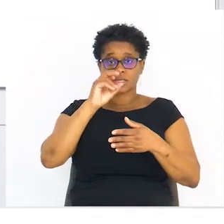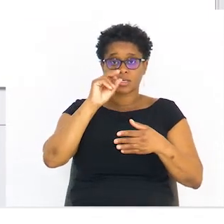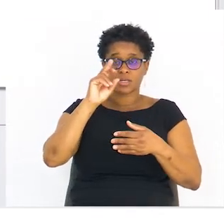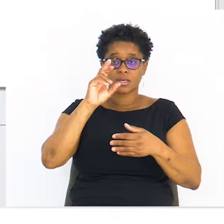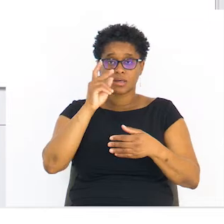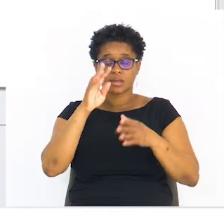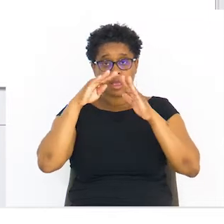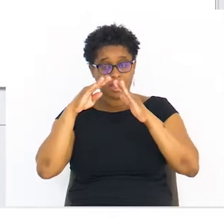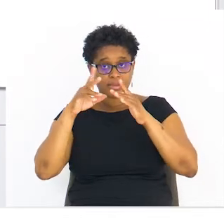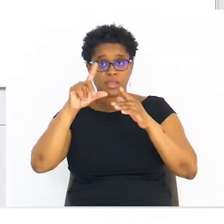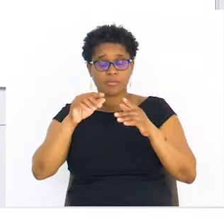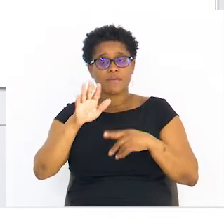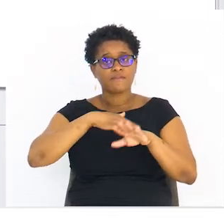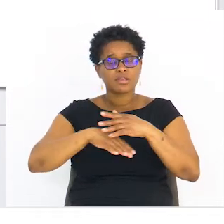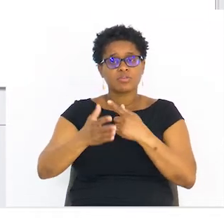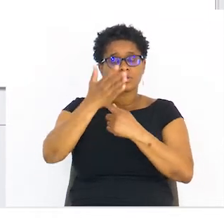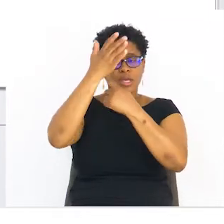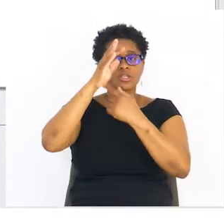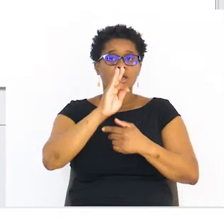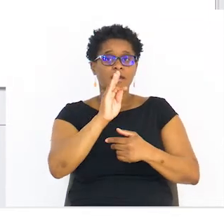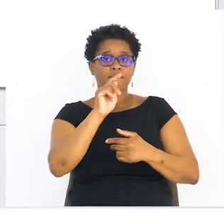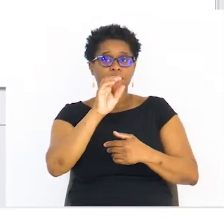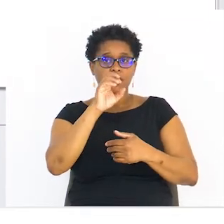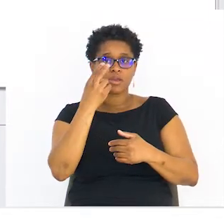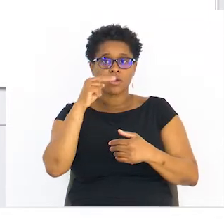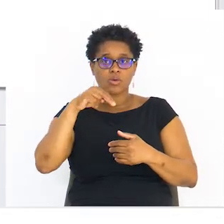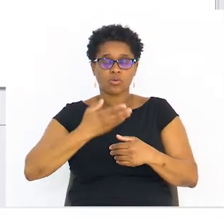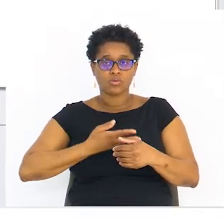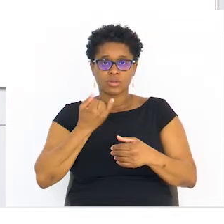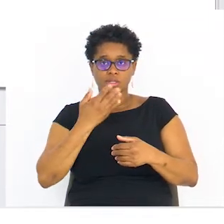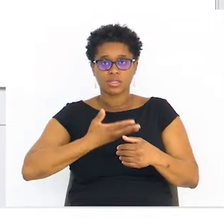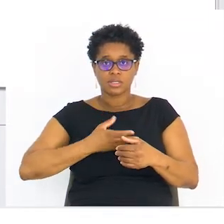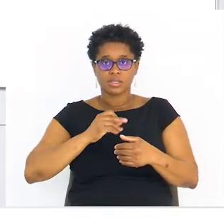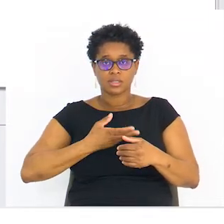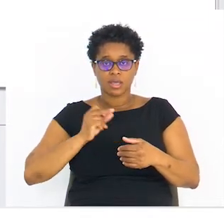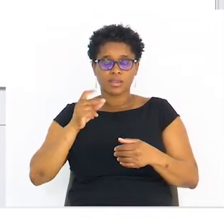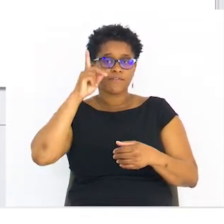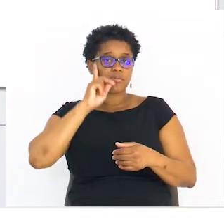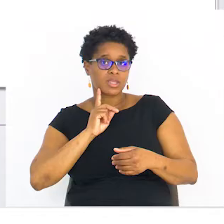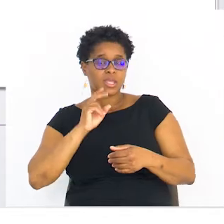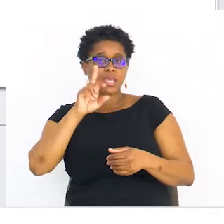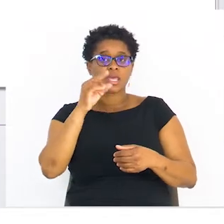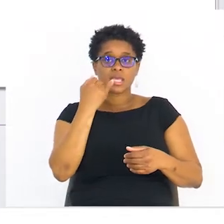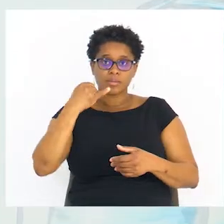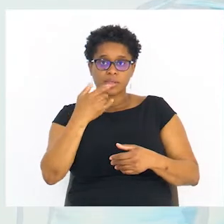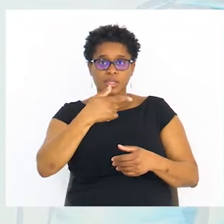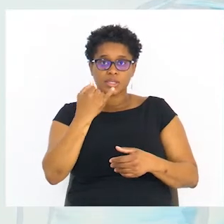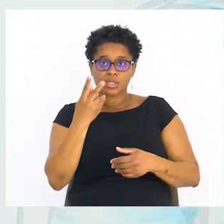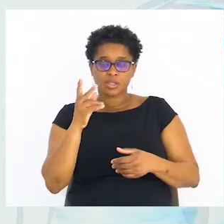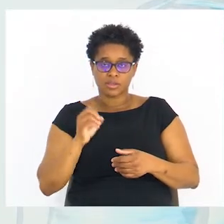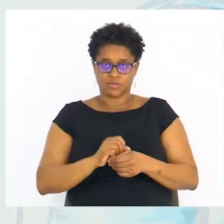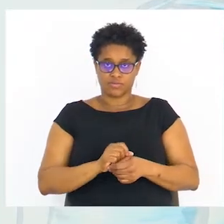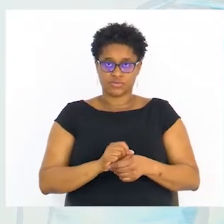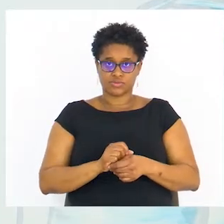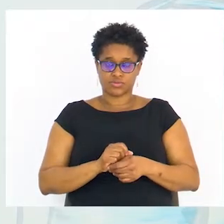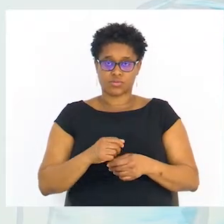fazia homenagem à fecundidade feminina, que é ritos de fertilidade. Portanto, os